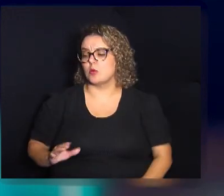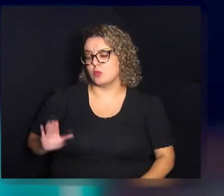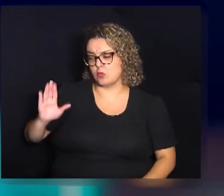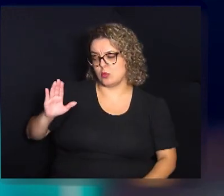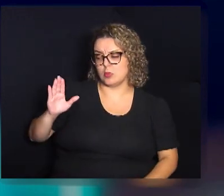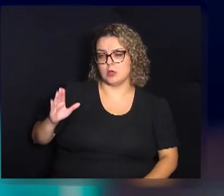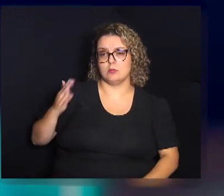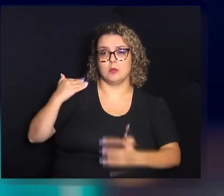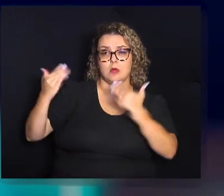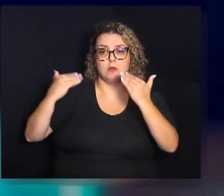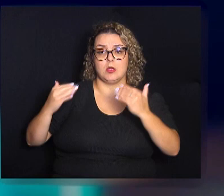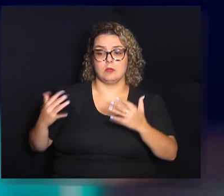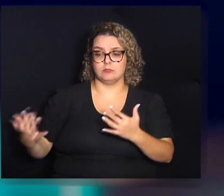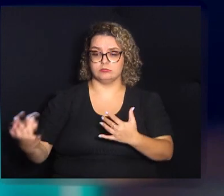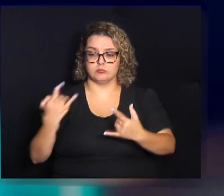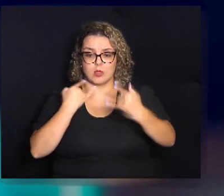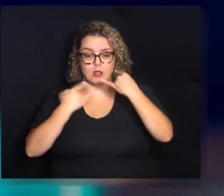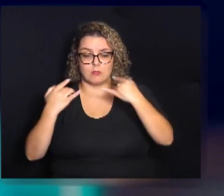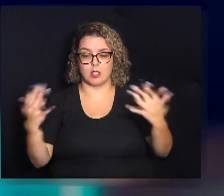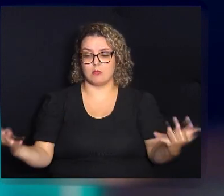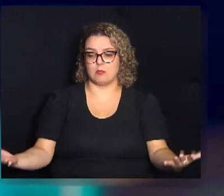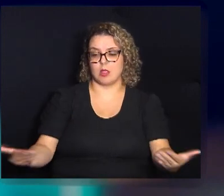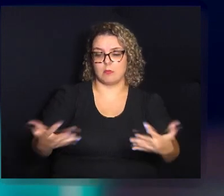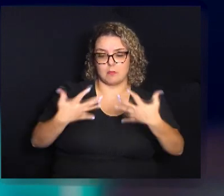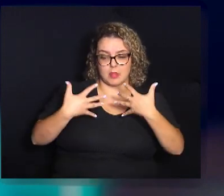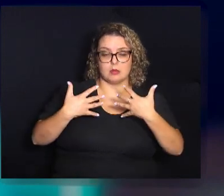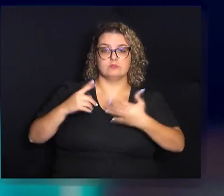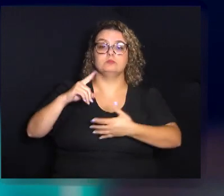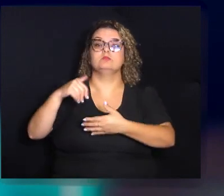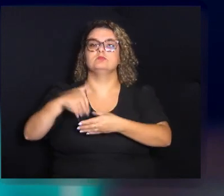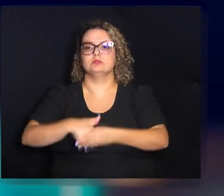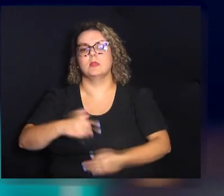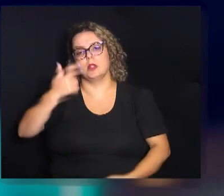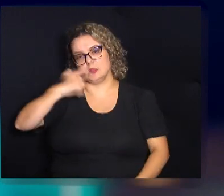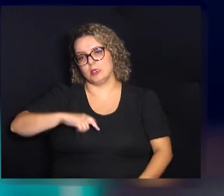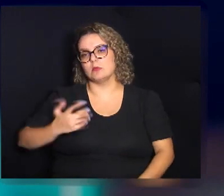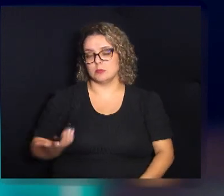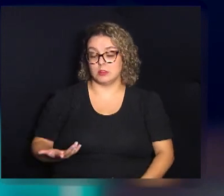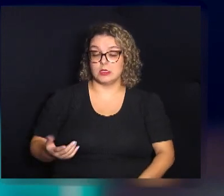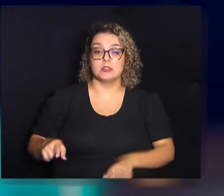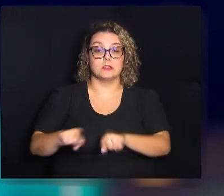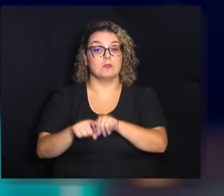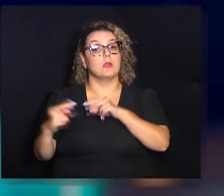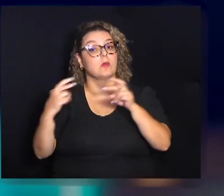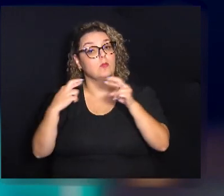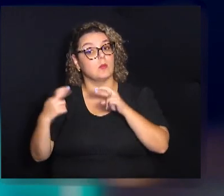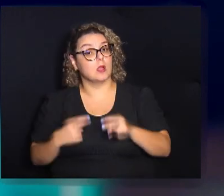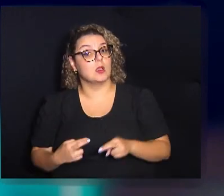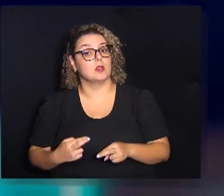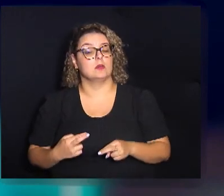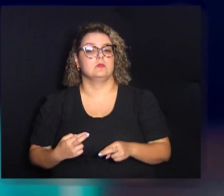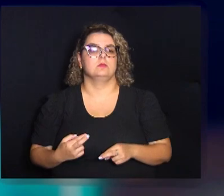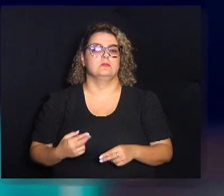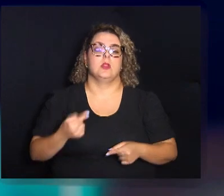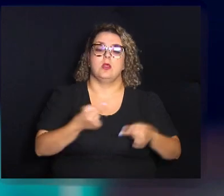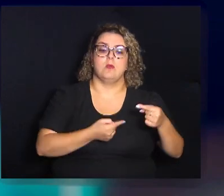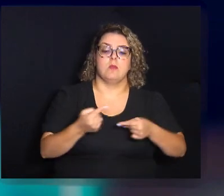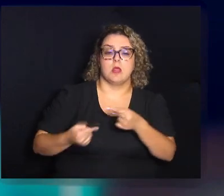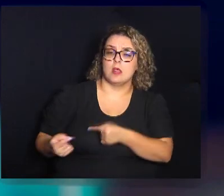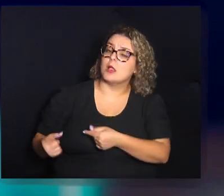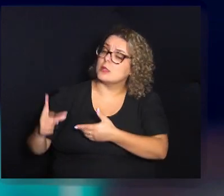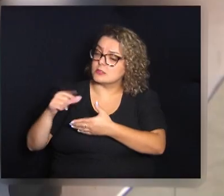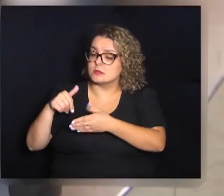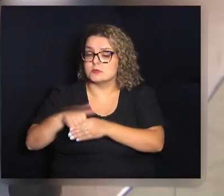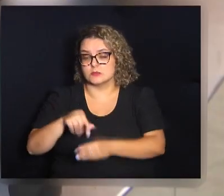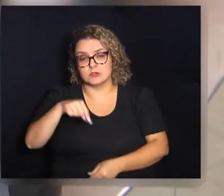atrair, engajar e encantar os eleitores, além de trazer uma análise a respeito da disputa eleitoral